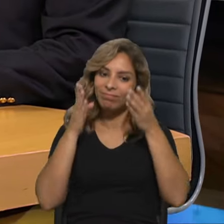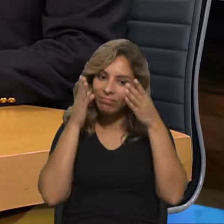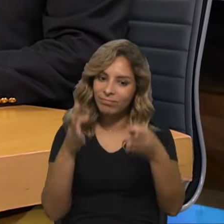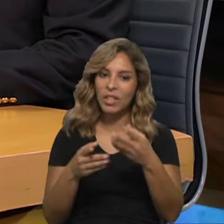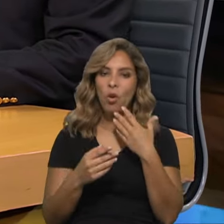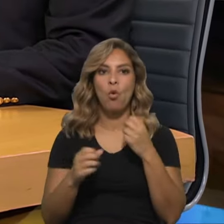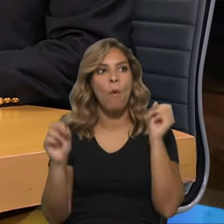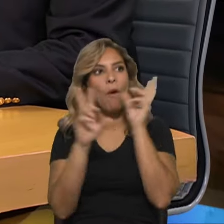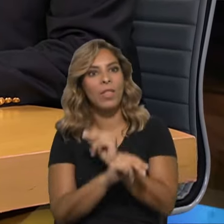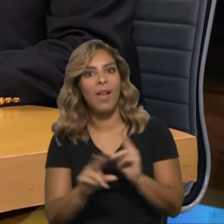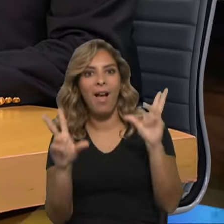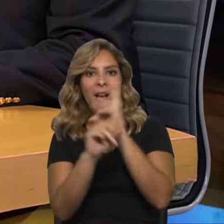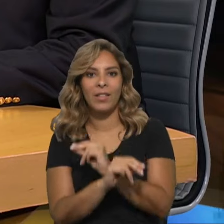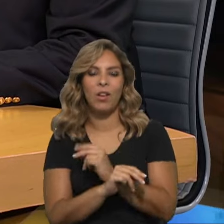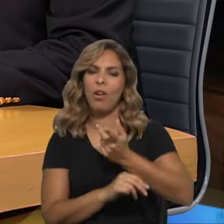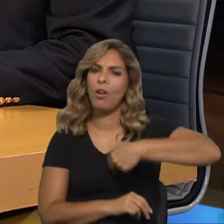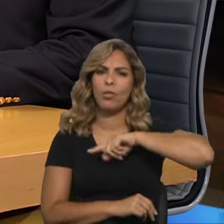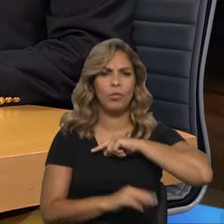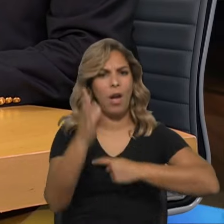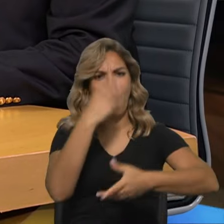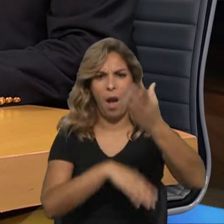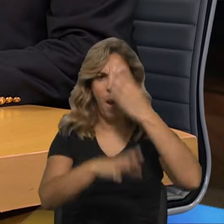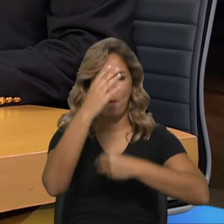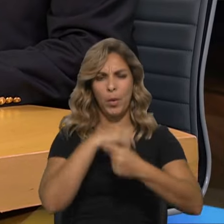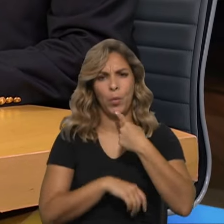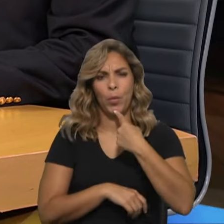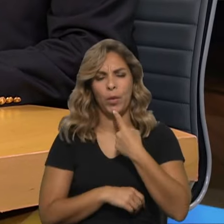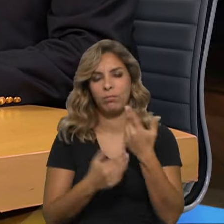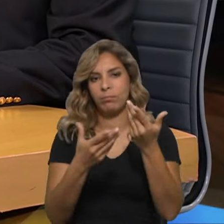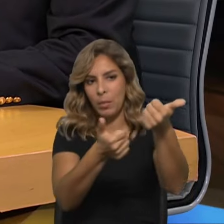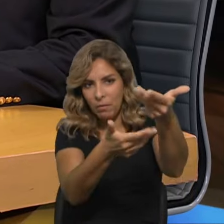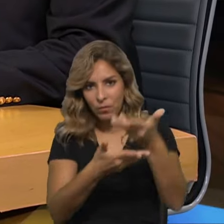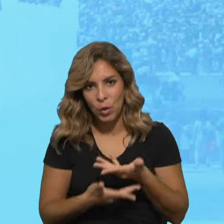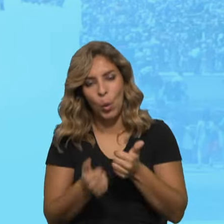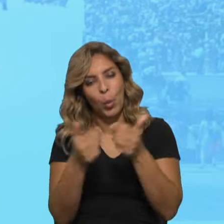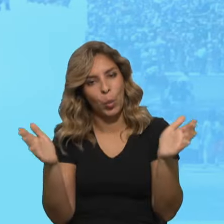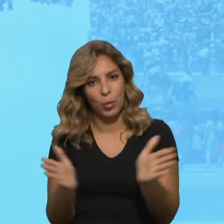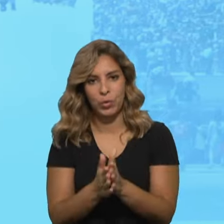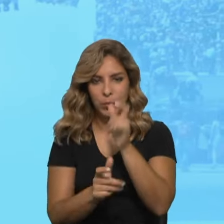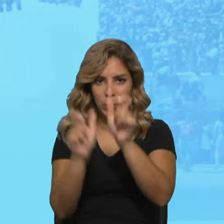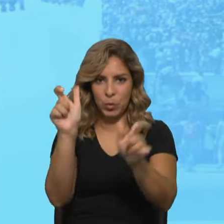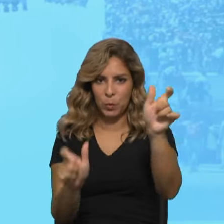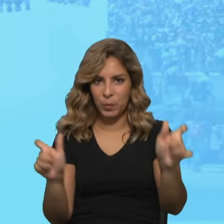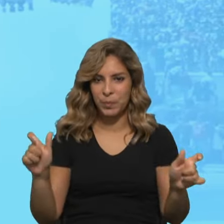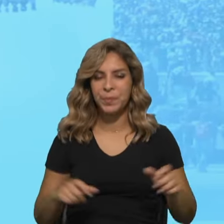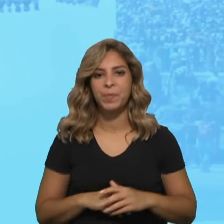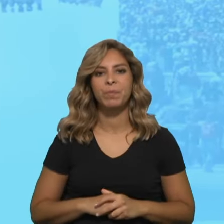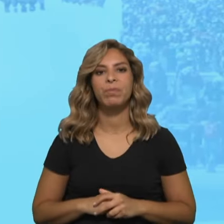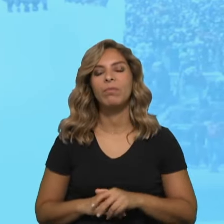novidades. Aprendemos sempre com eles e acolhemos todos. Claro, é importante também